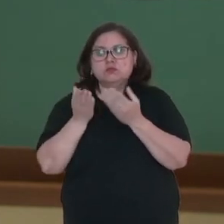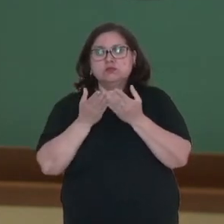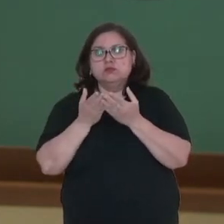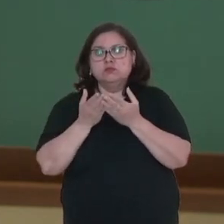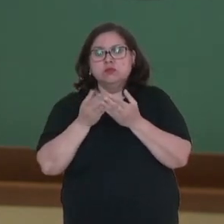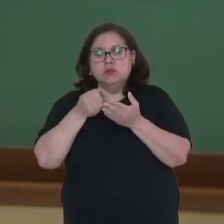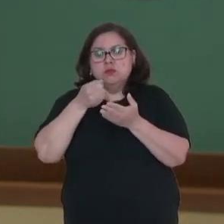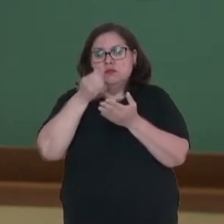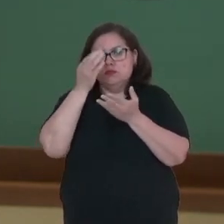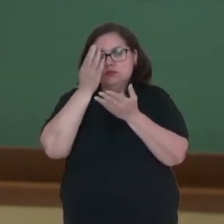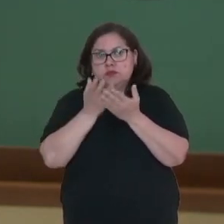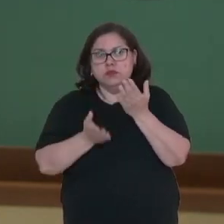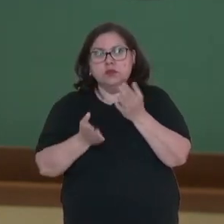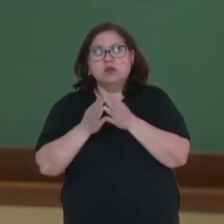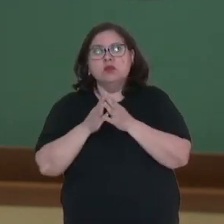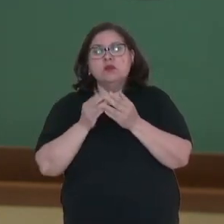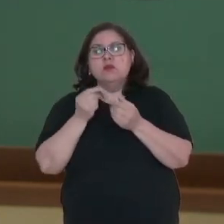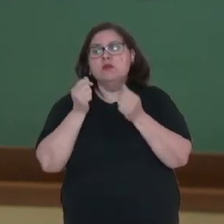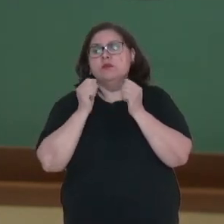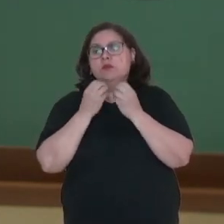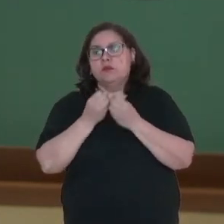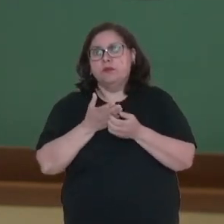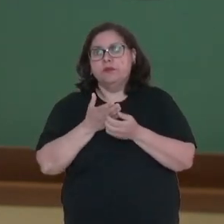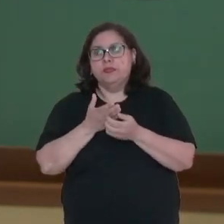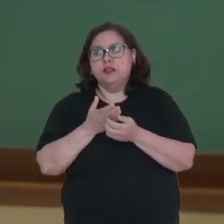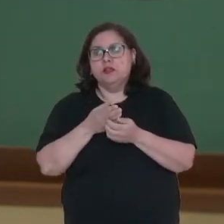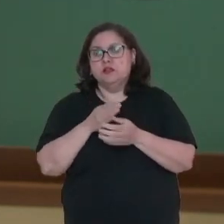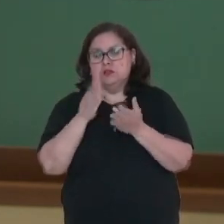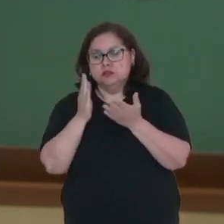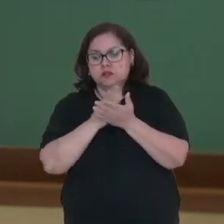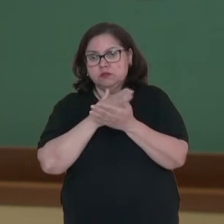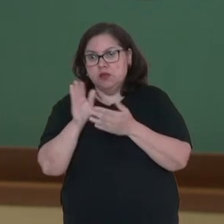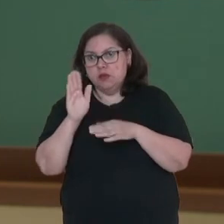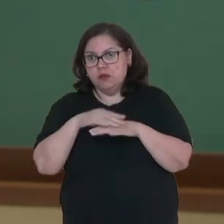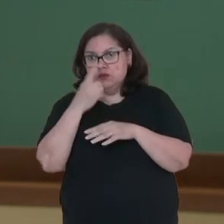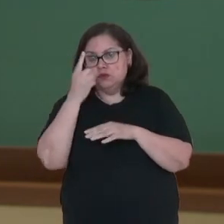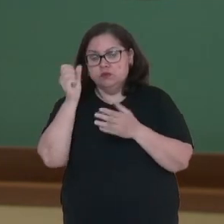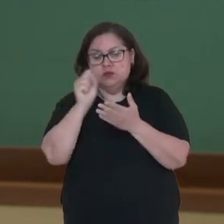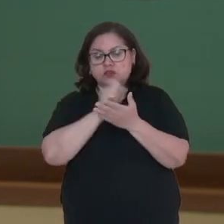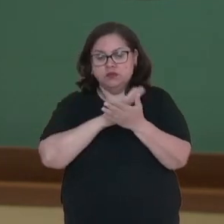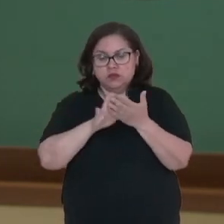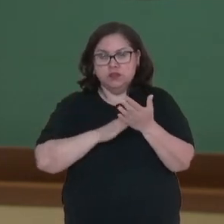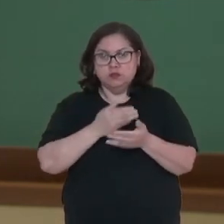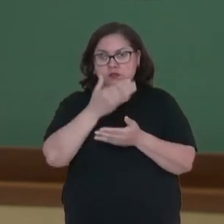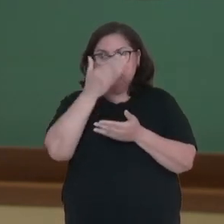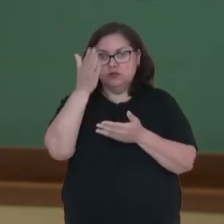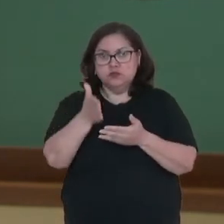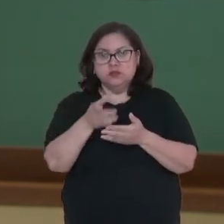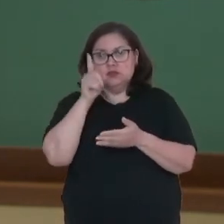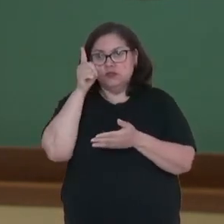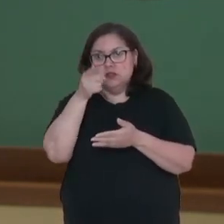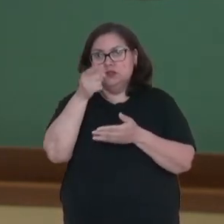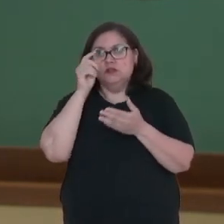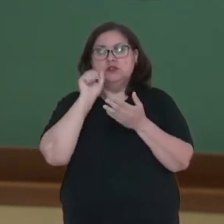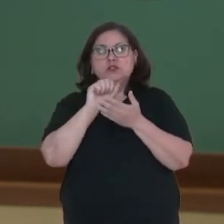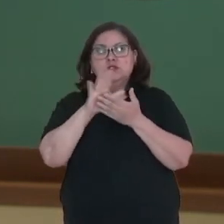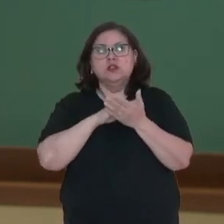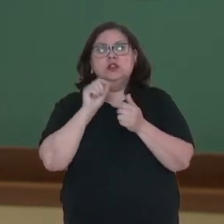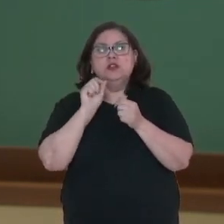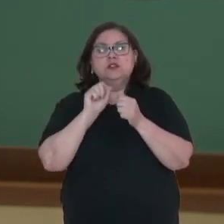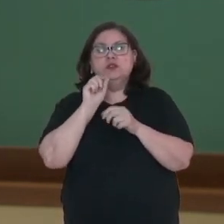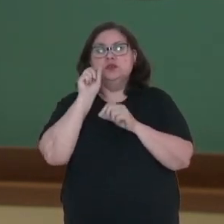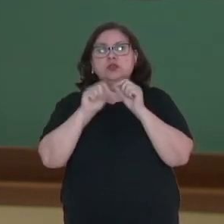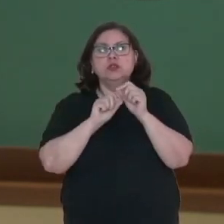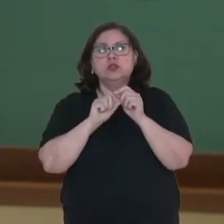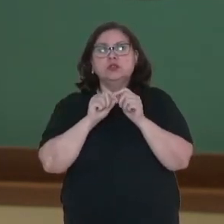a precipitação. Muito bem. Eu separei mais uma atividade para você e nessa atividade você vai fazer o quê?